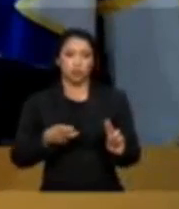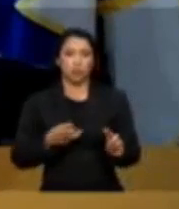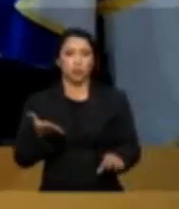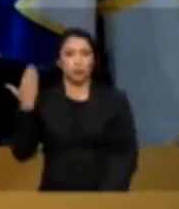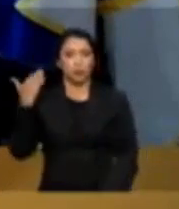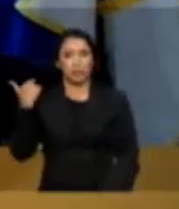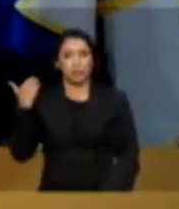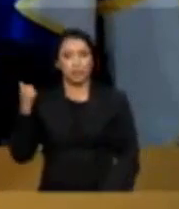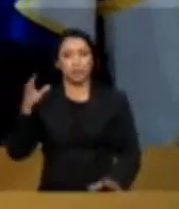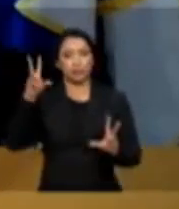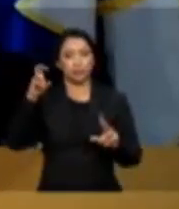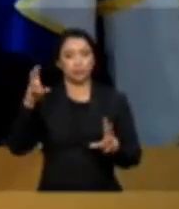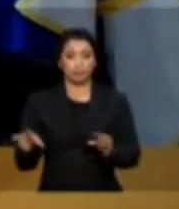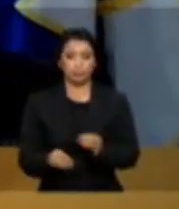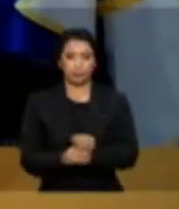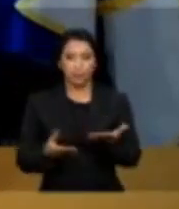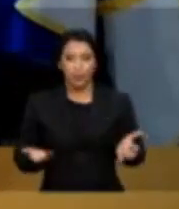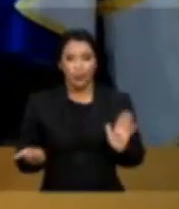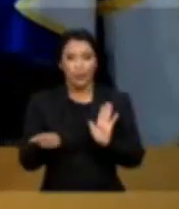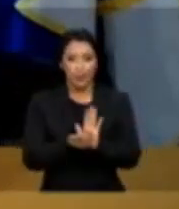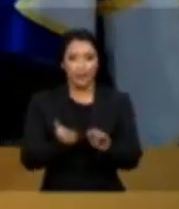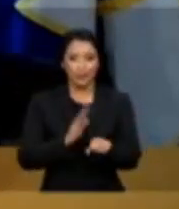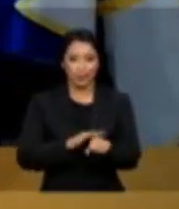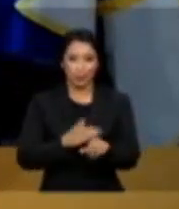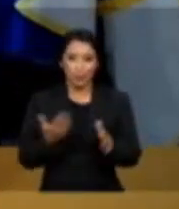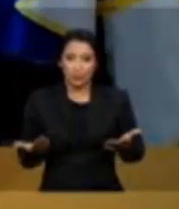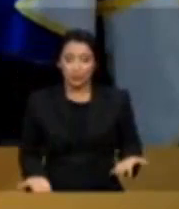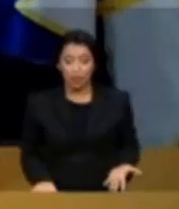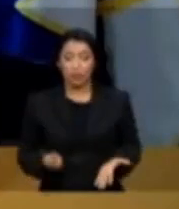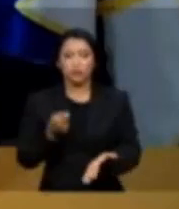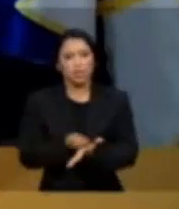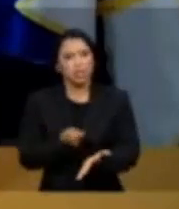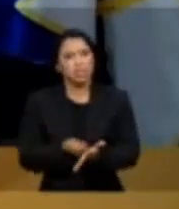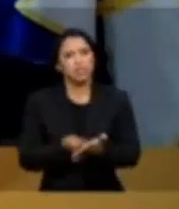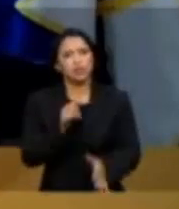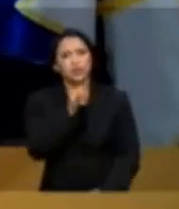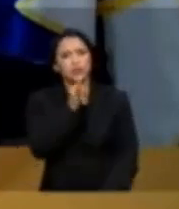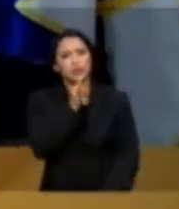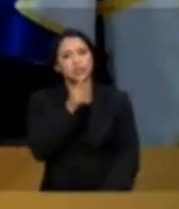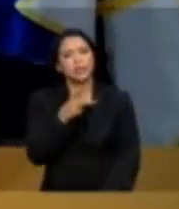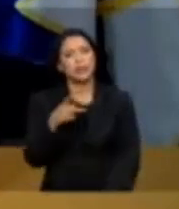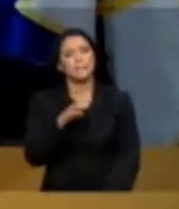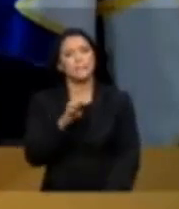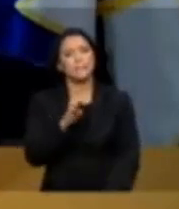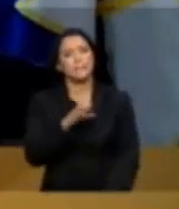Fecho aspas. O marco temporal, portanto, foi exigido, por exemplo, na PEC